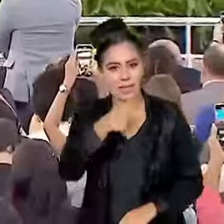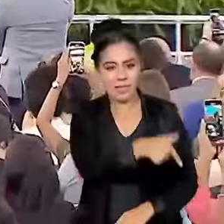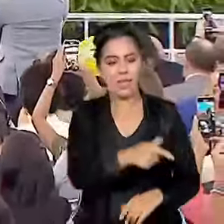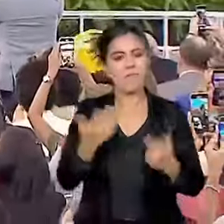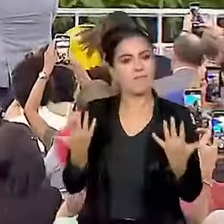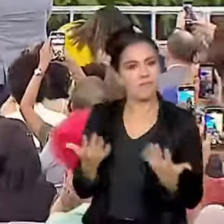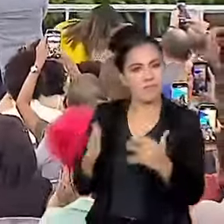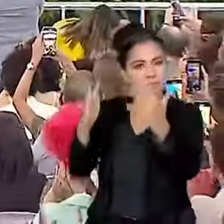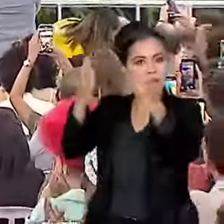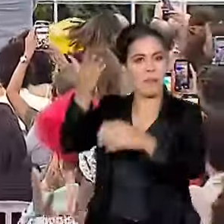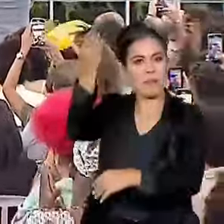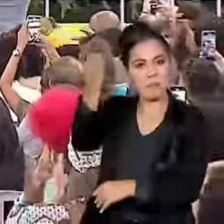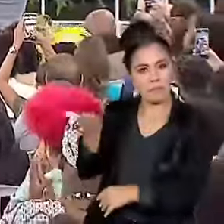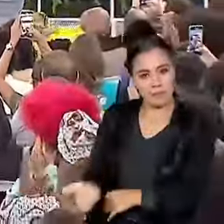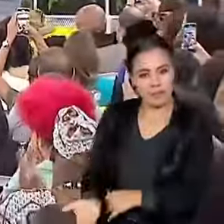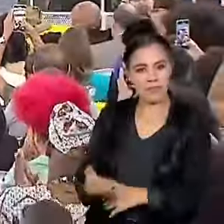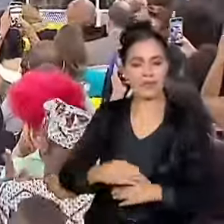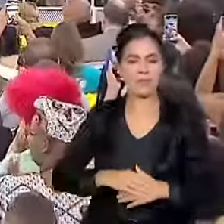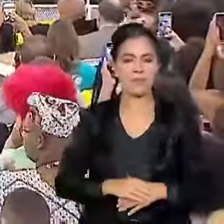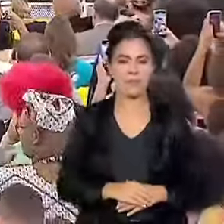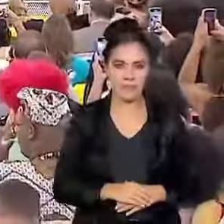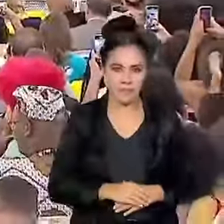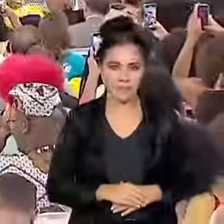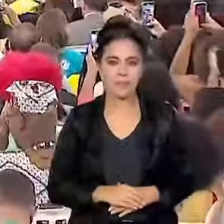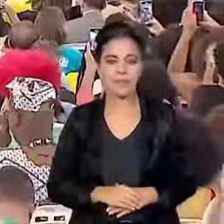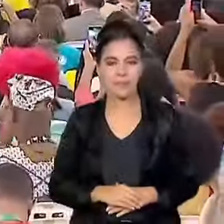de palmas, por favor.